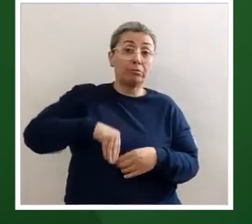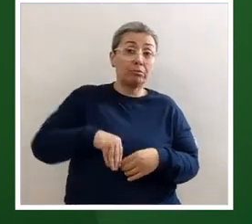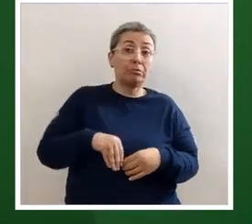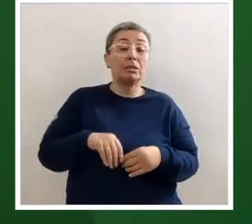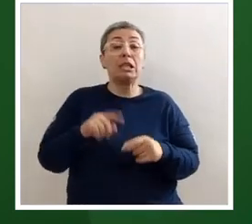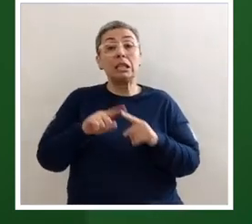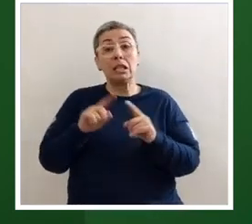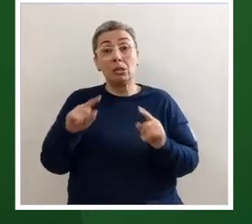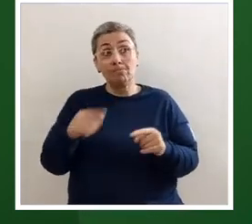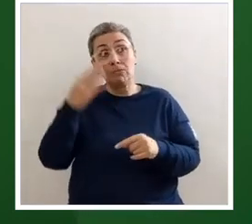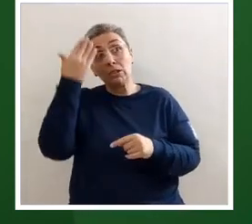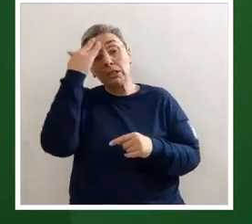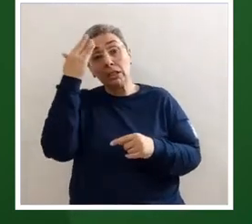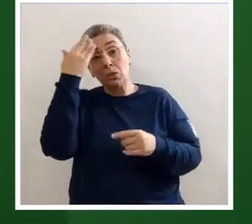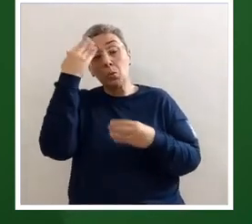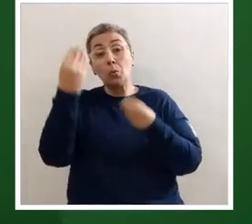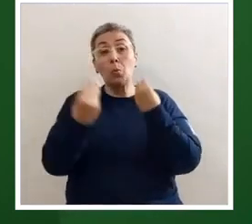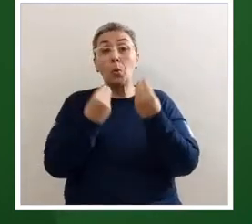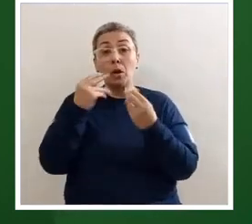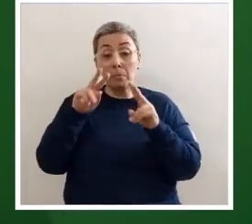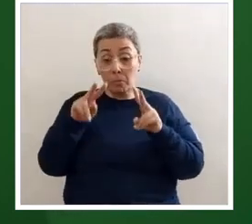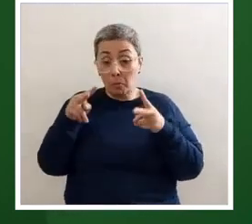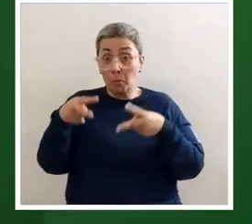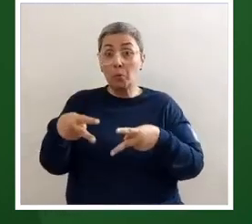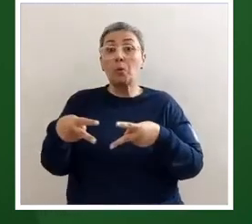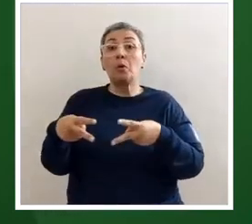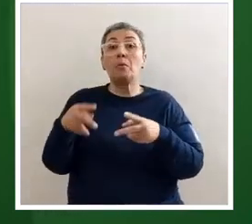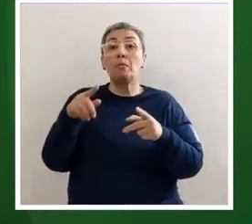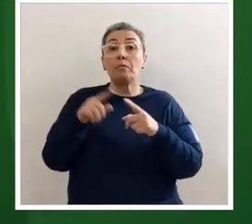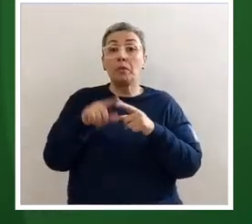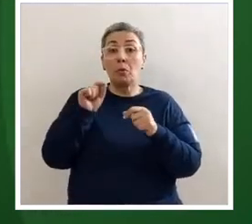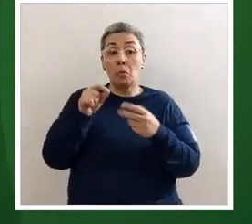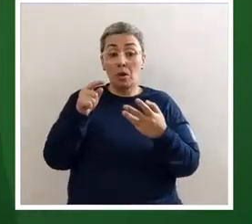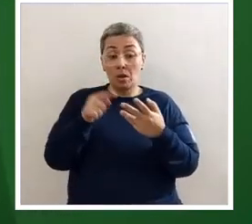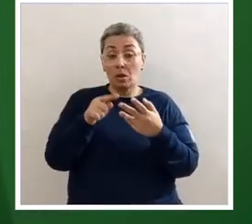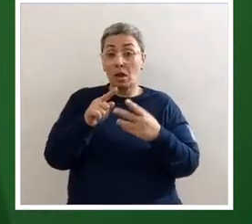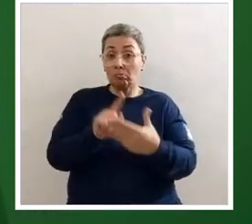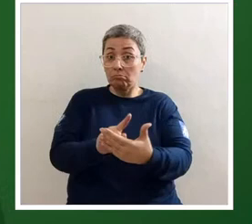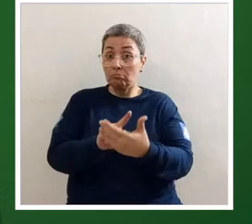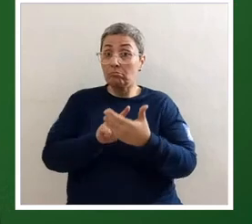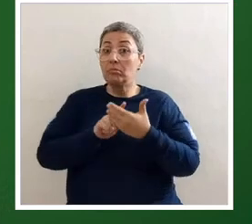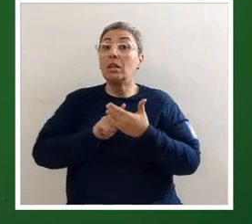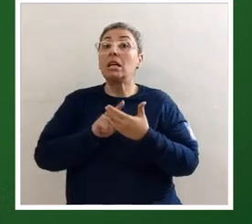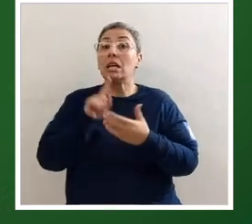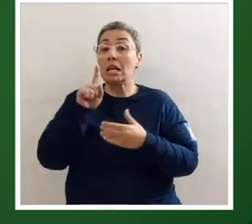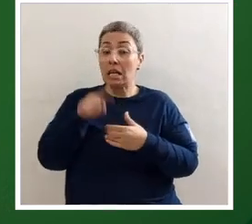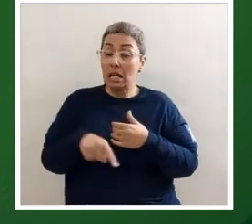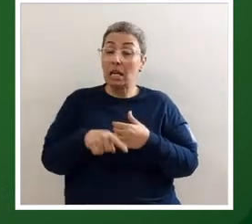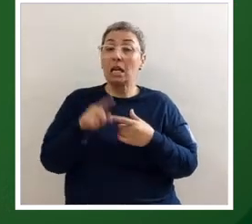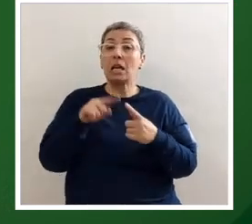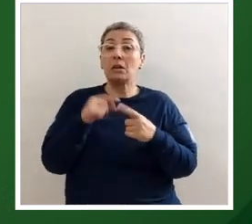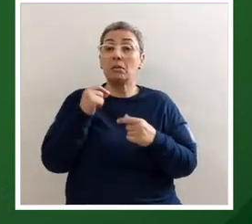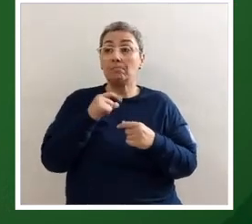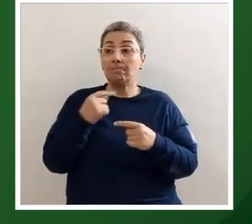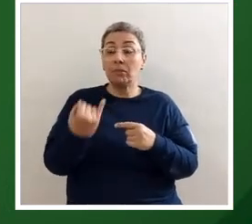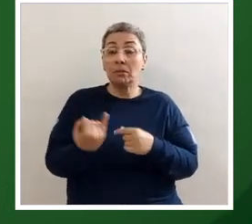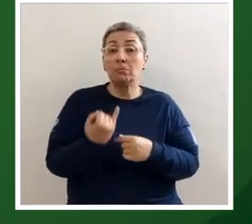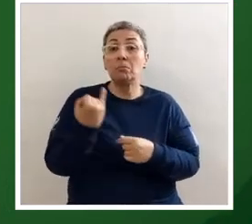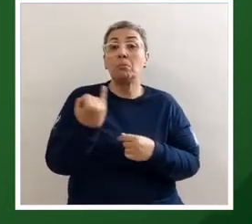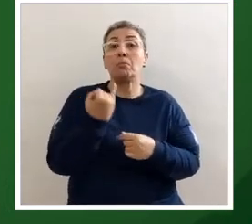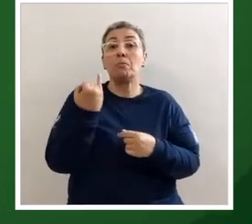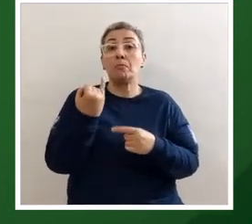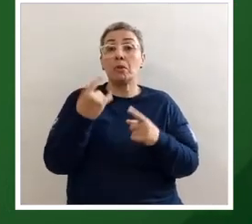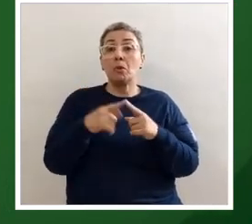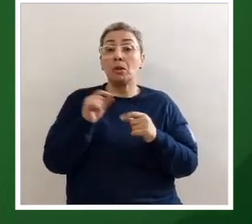nós entendemos que olhar para este item do acolhimento ele se fazia